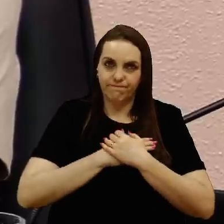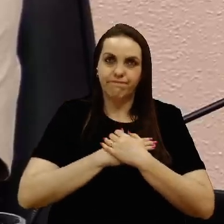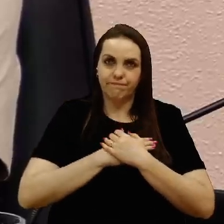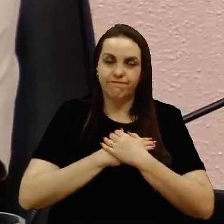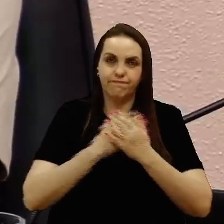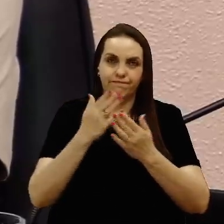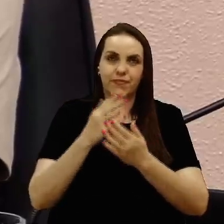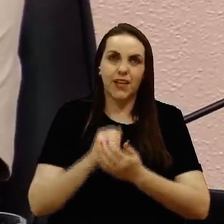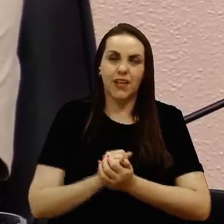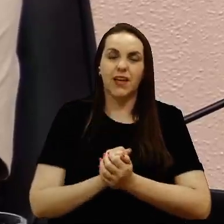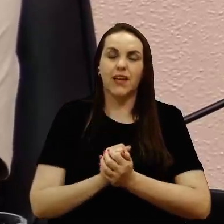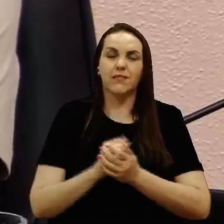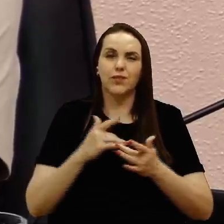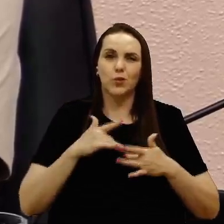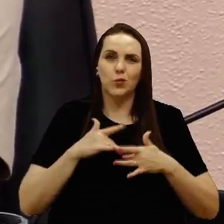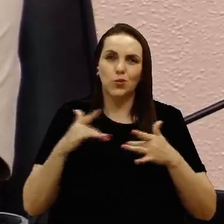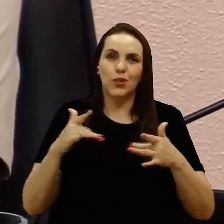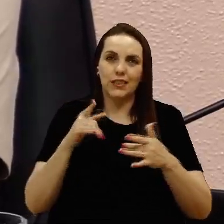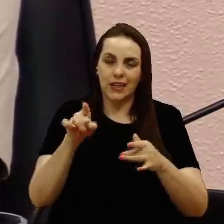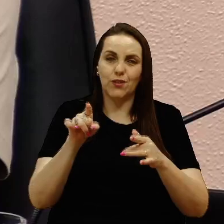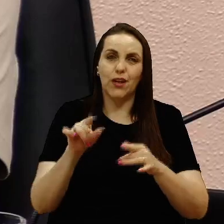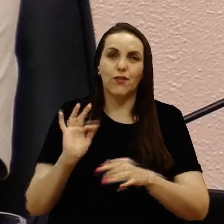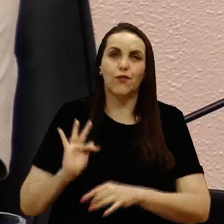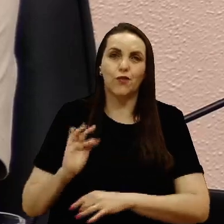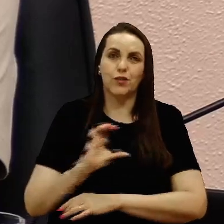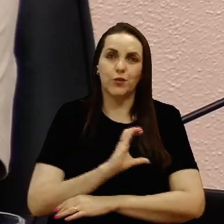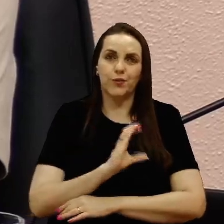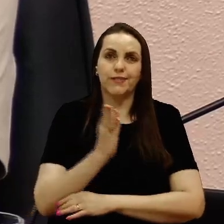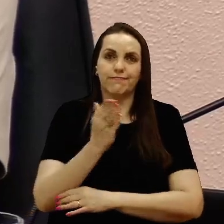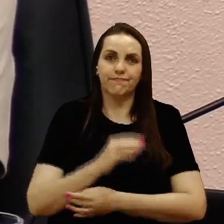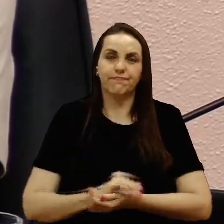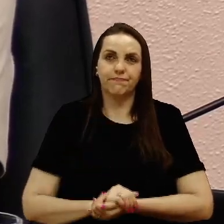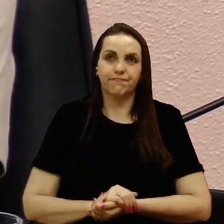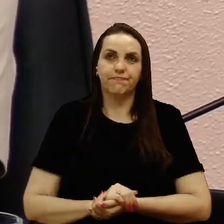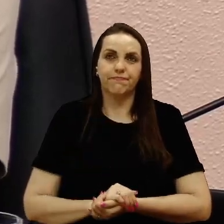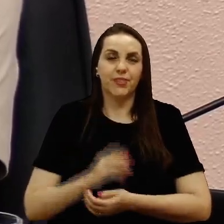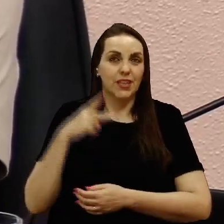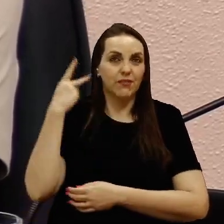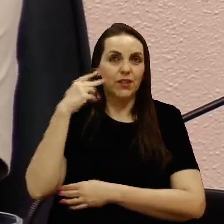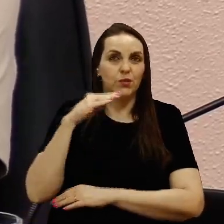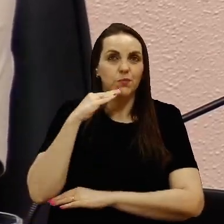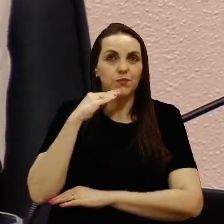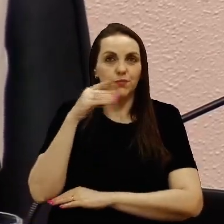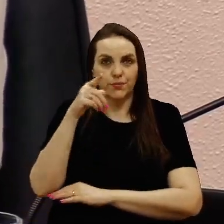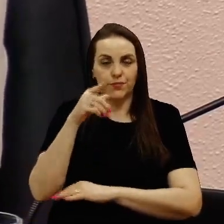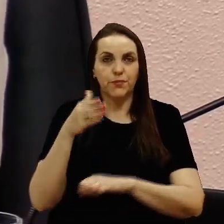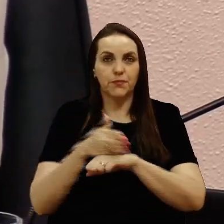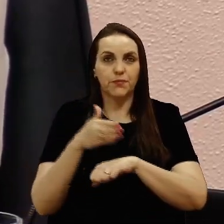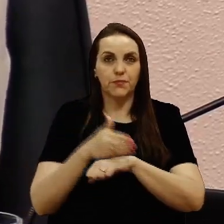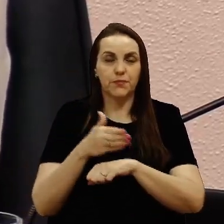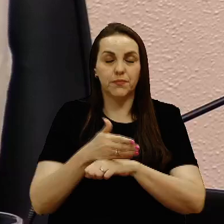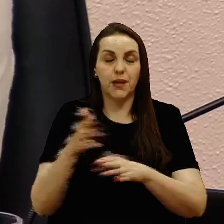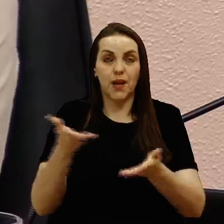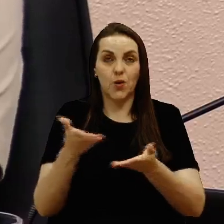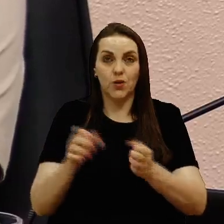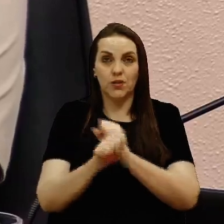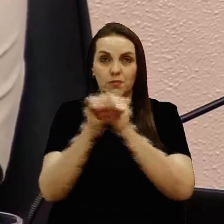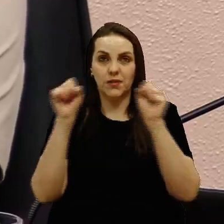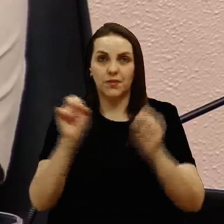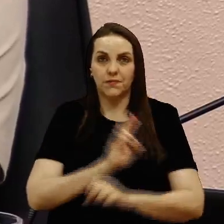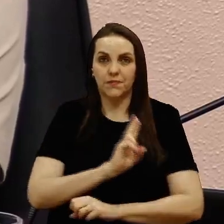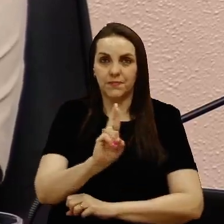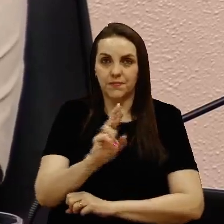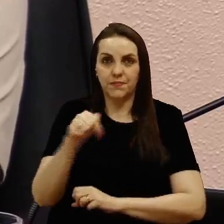Cunha. O vereador Bortola participou agora pela manhã, representando essa casa, do gabinete de